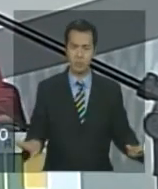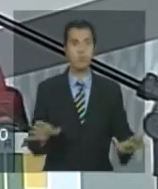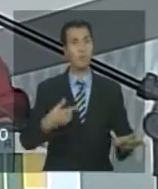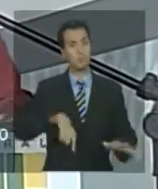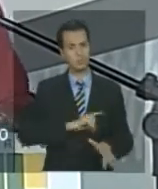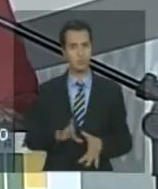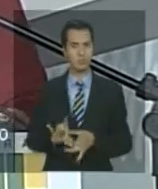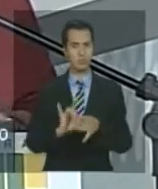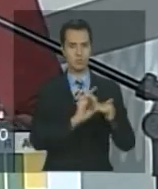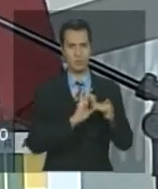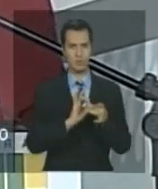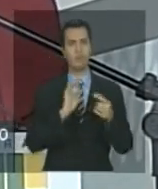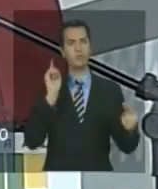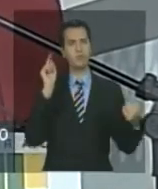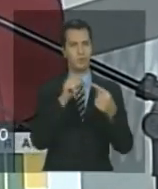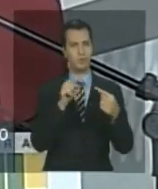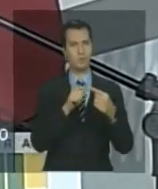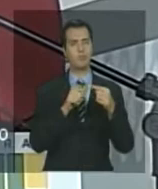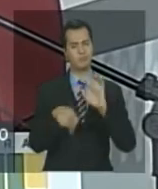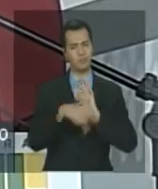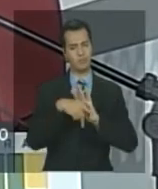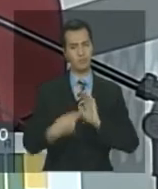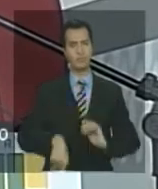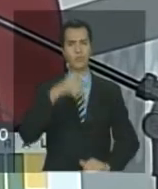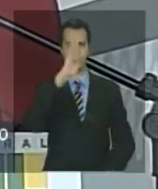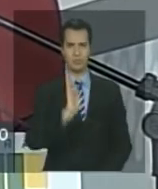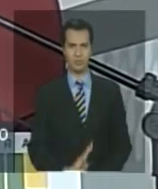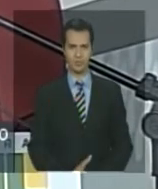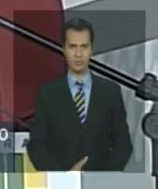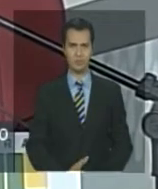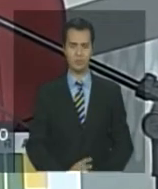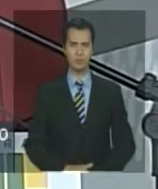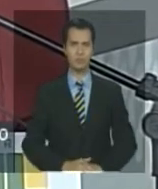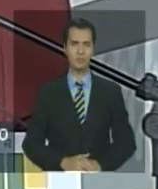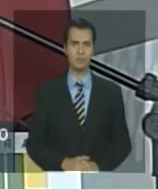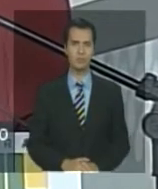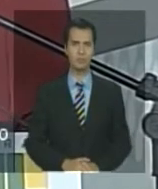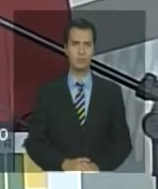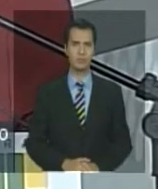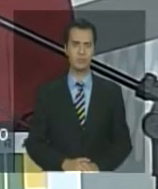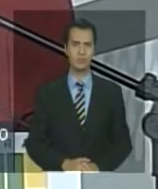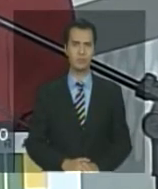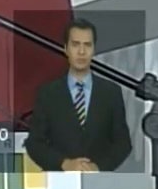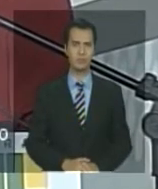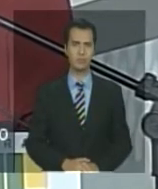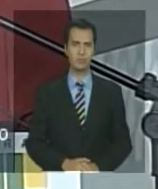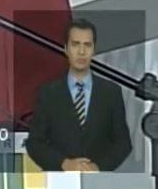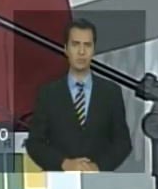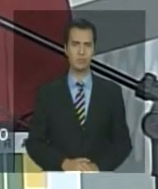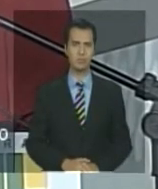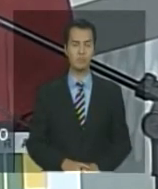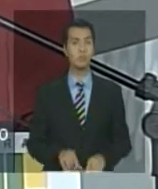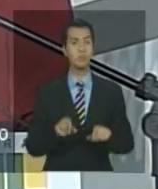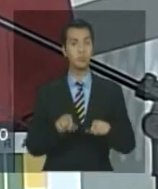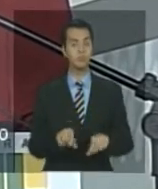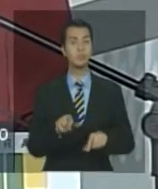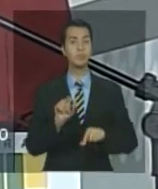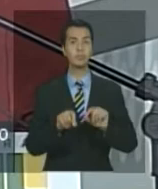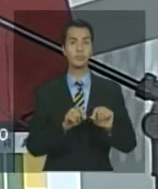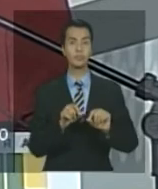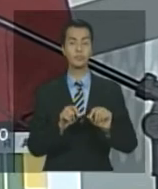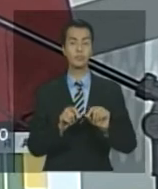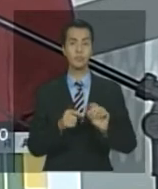grandes características brasileiras do nosso programa. E é isso que deu origem a